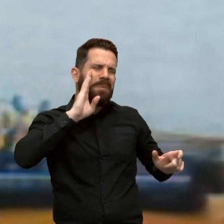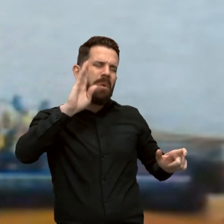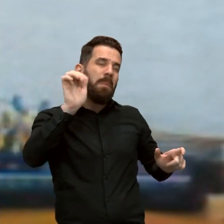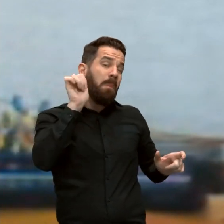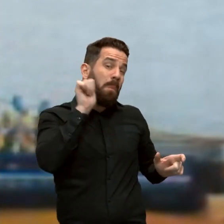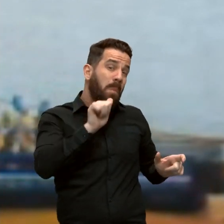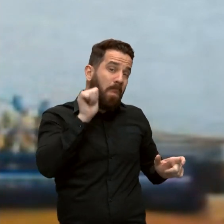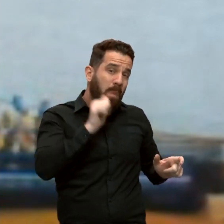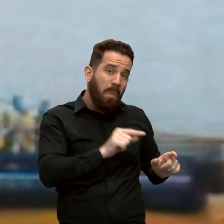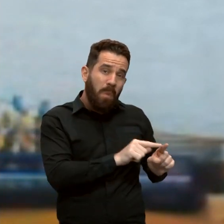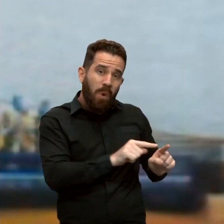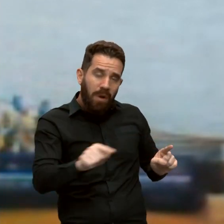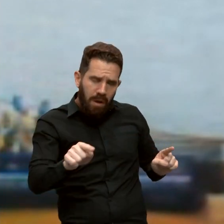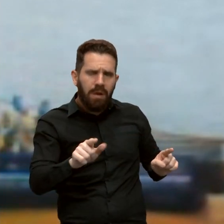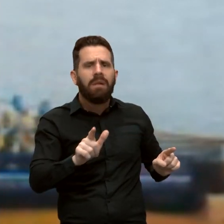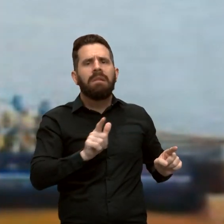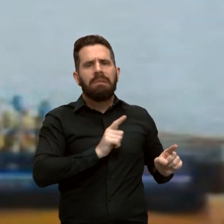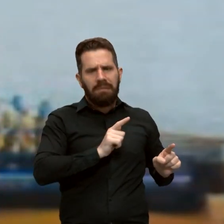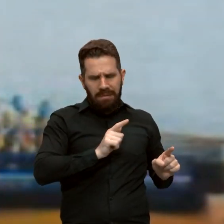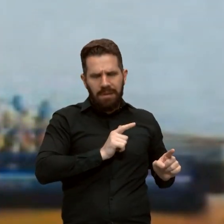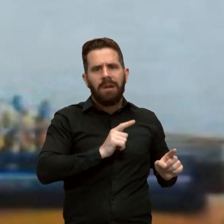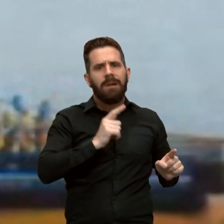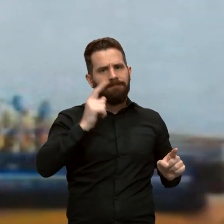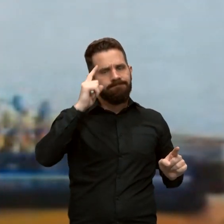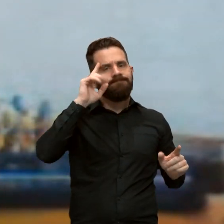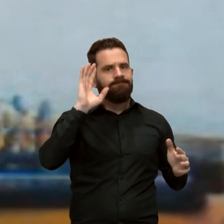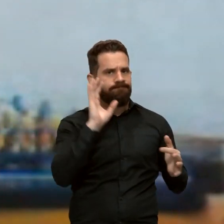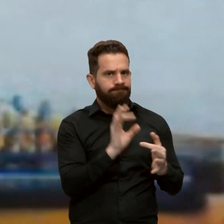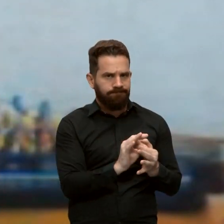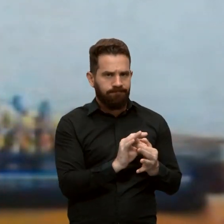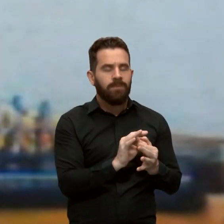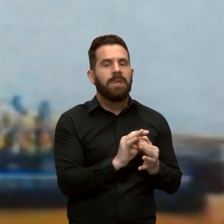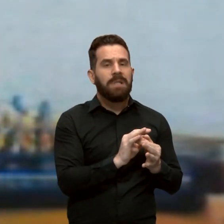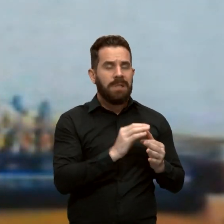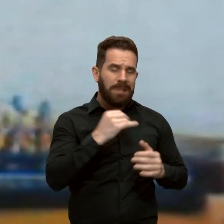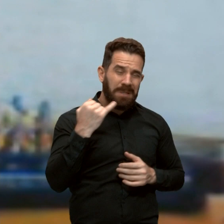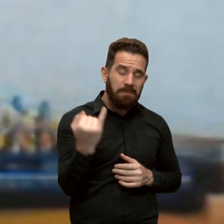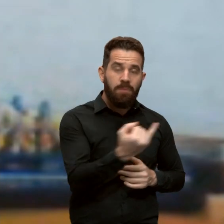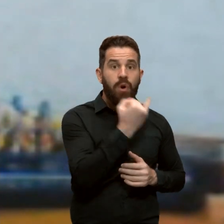significado importante no processo do estudo,